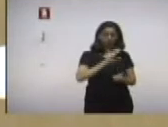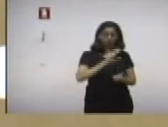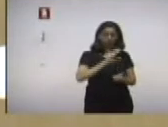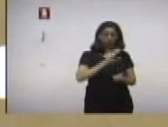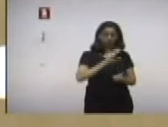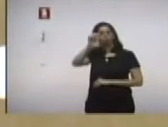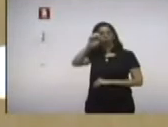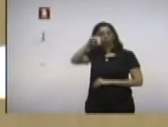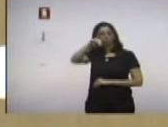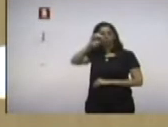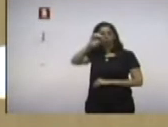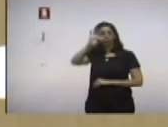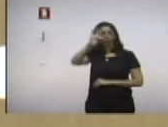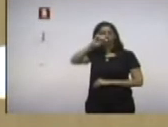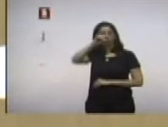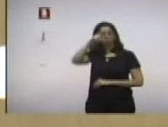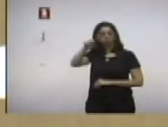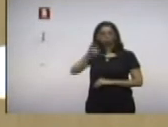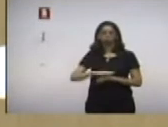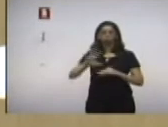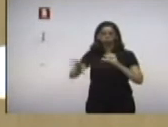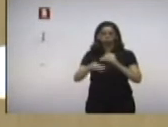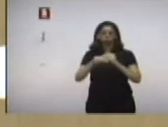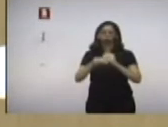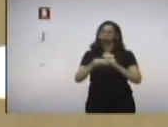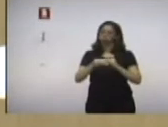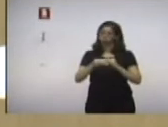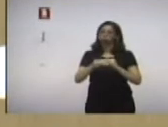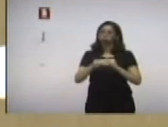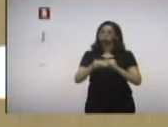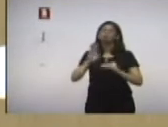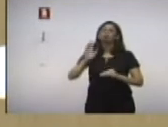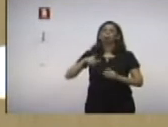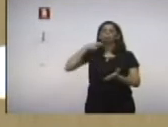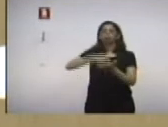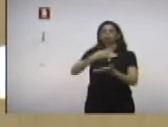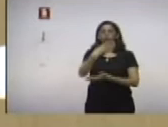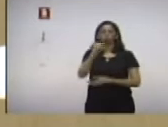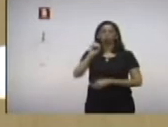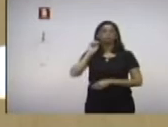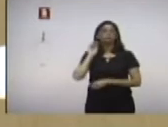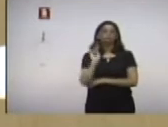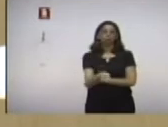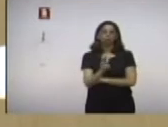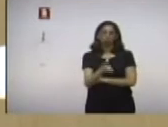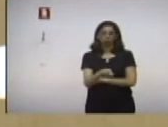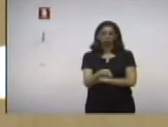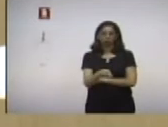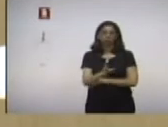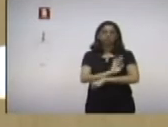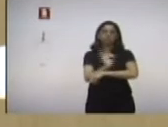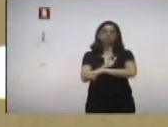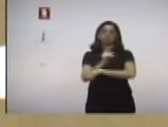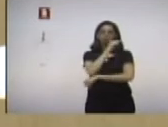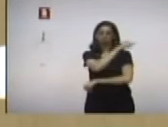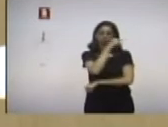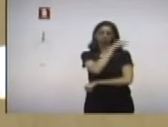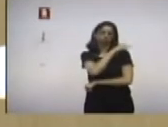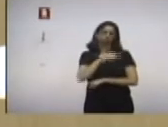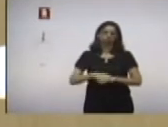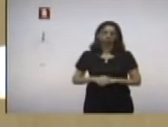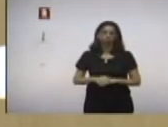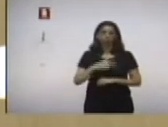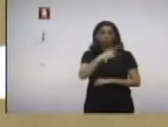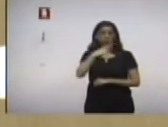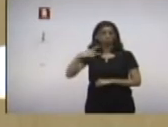milhões e nós sabemos que foram pagos mais de 40 milhões no Polo magia do cinema